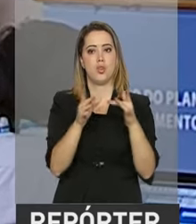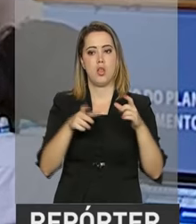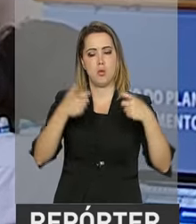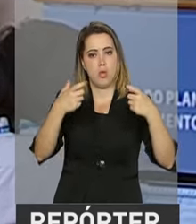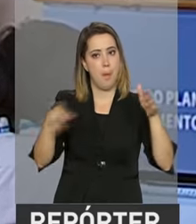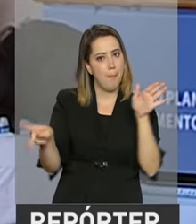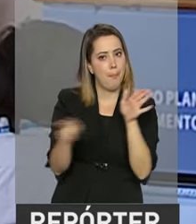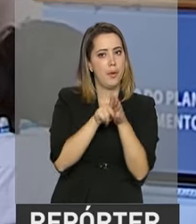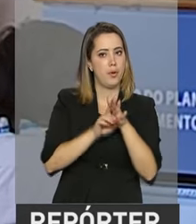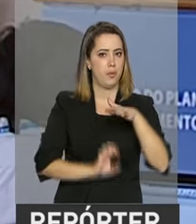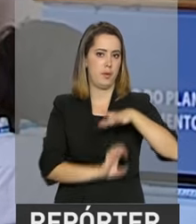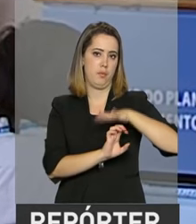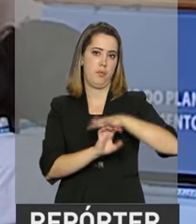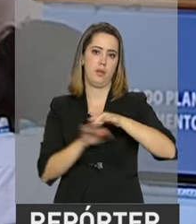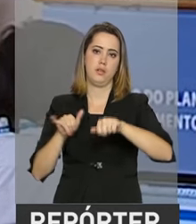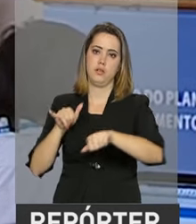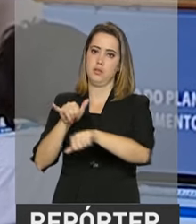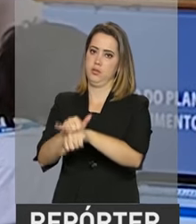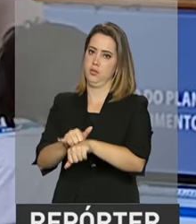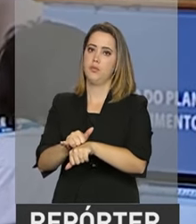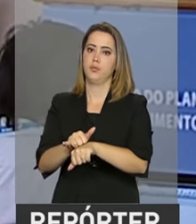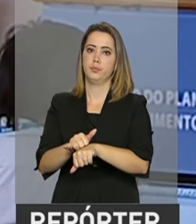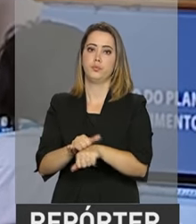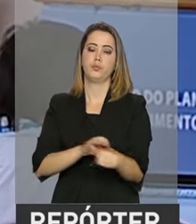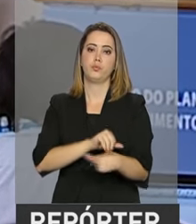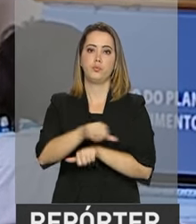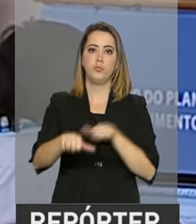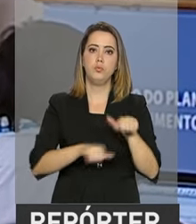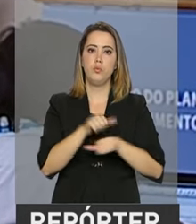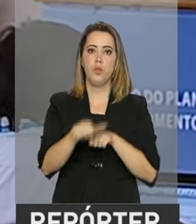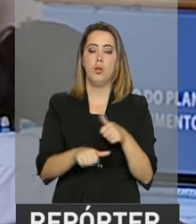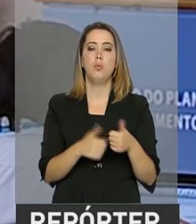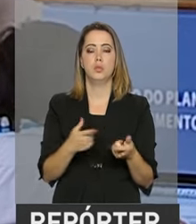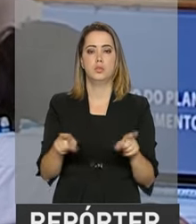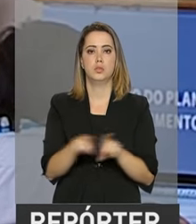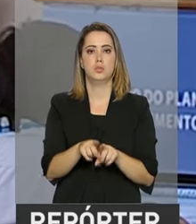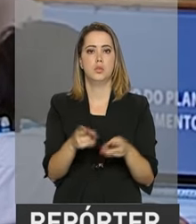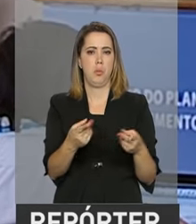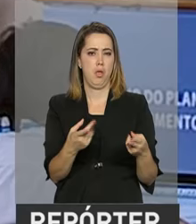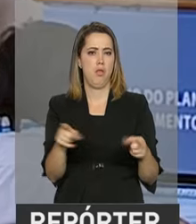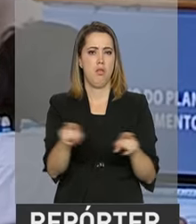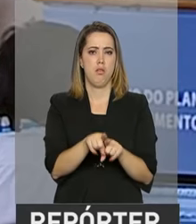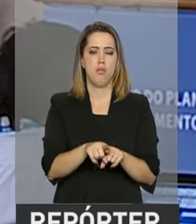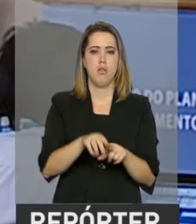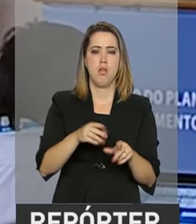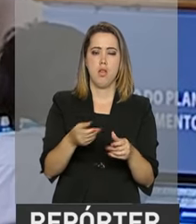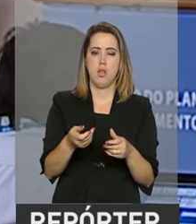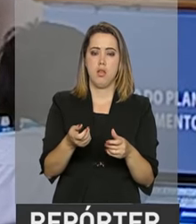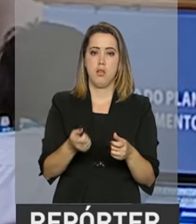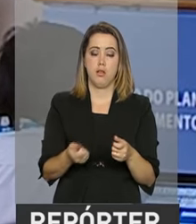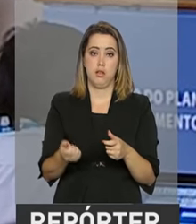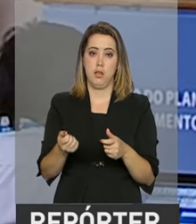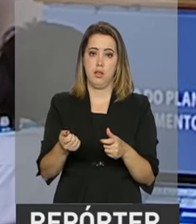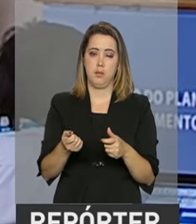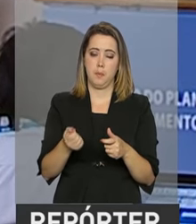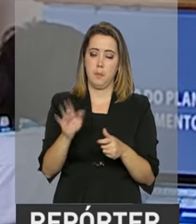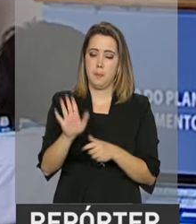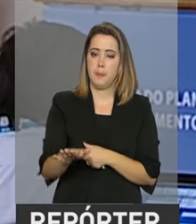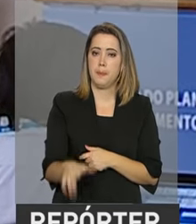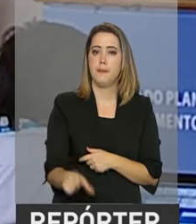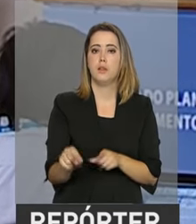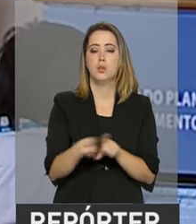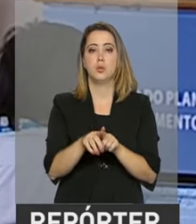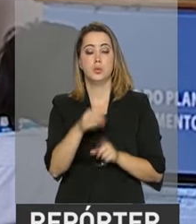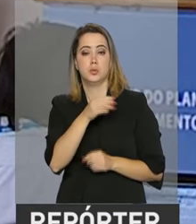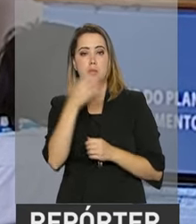companhias aéreas. Mudanças semelhantes na gestão das compras públicas levaram o governo à economia, como explica o ministro do